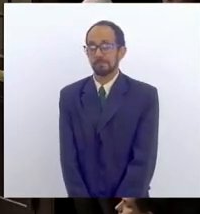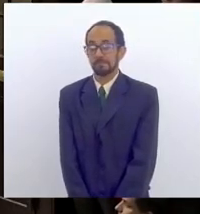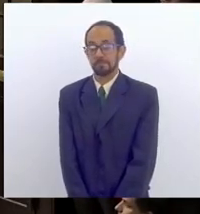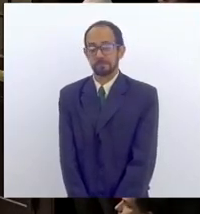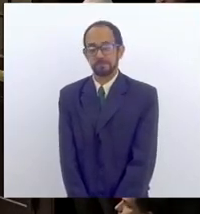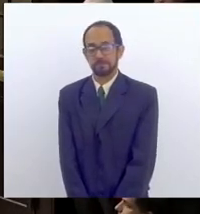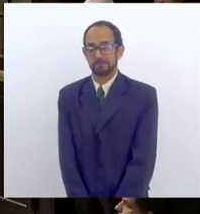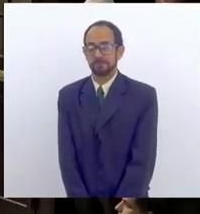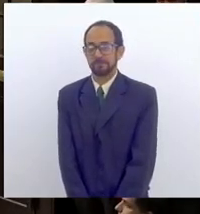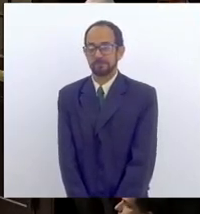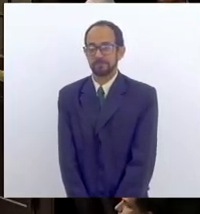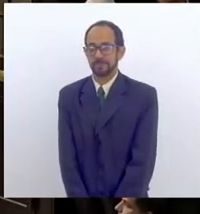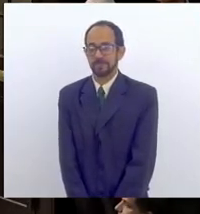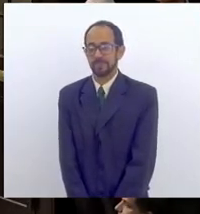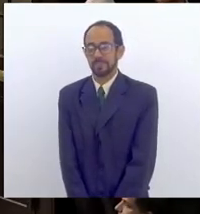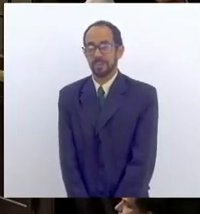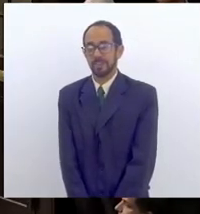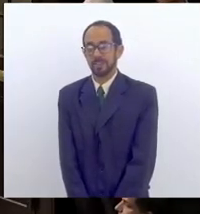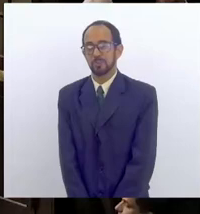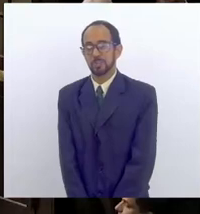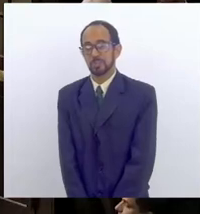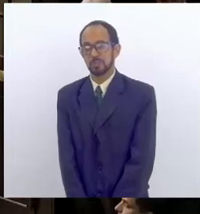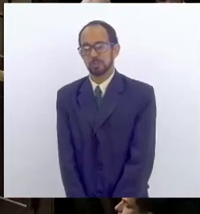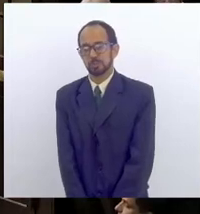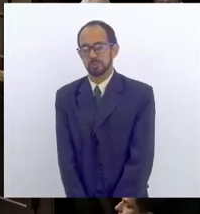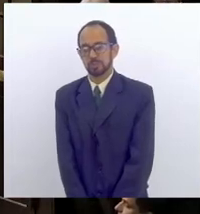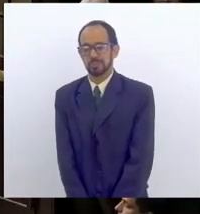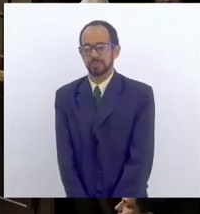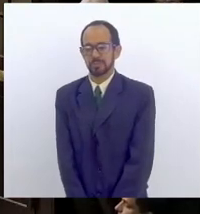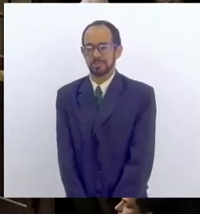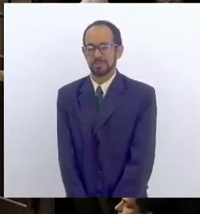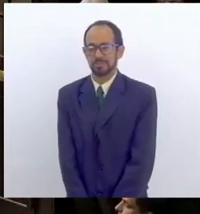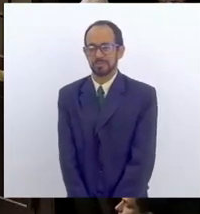Mas eu tenho que receber uma de minar, né? Se caçou a de minar.